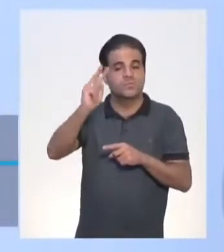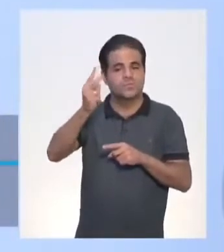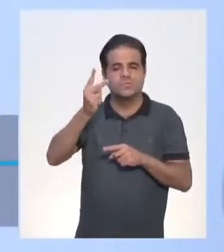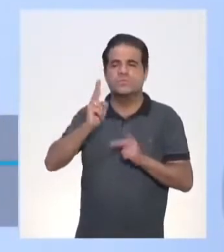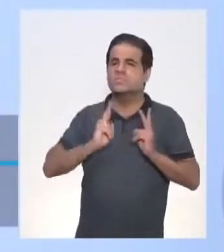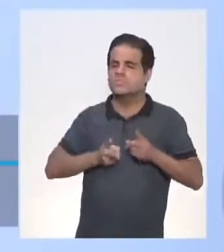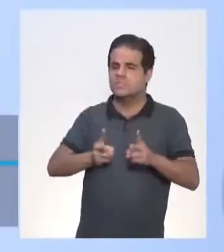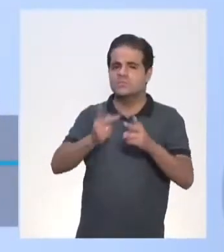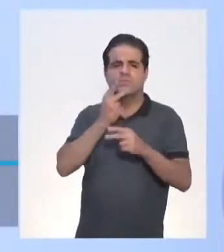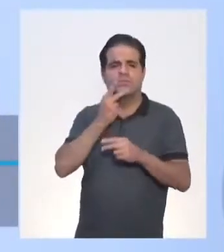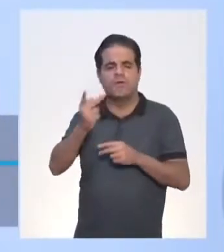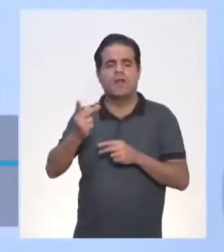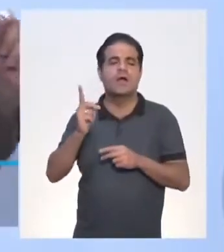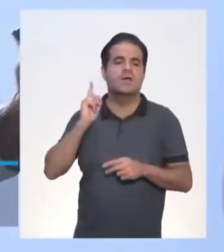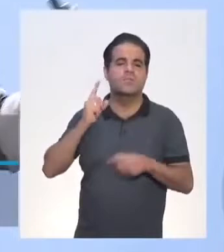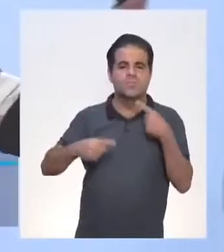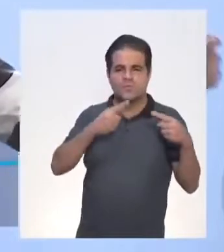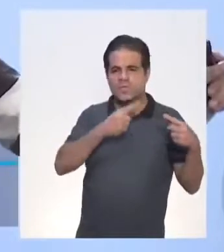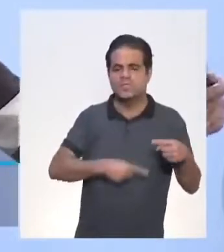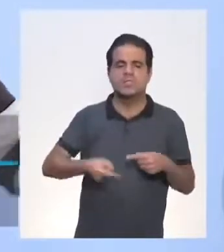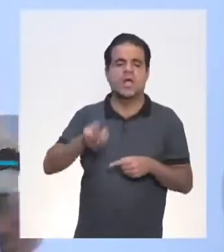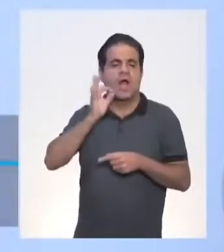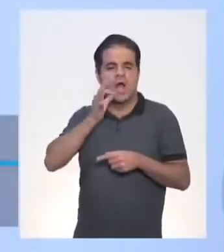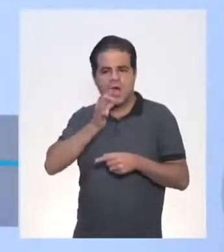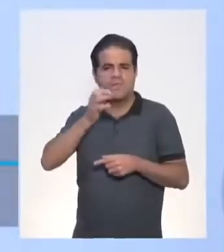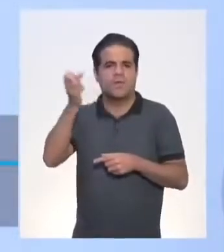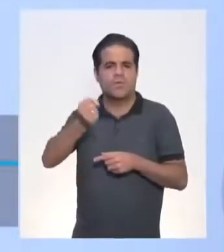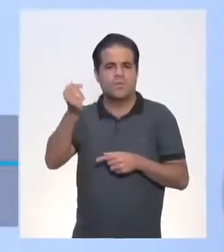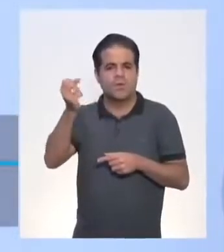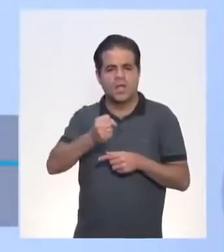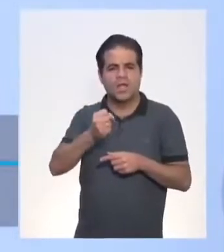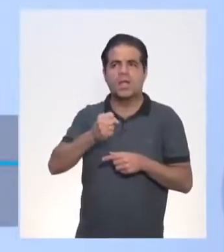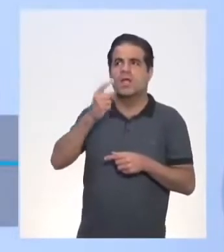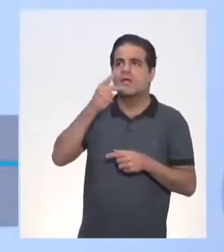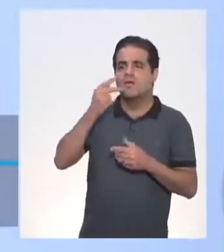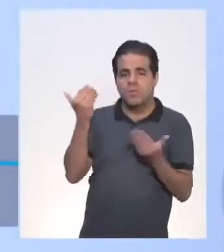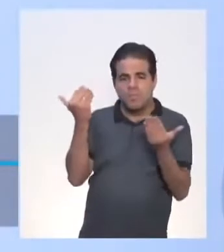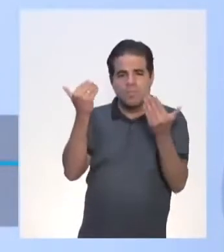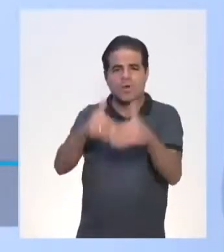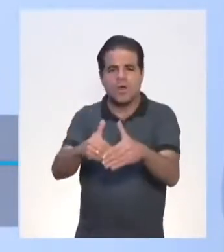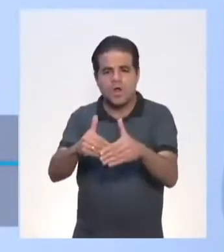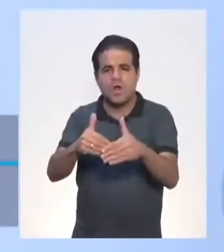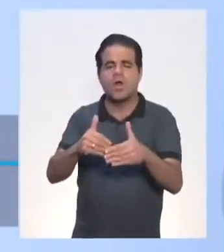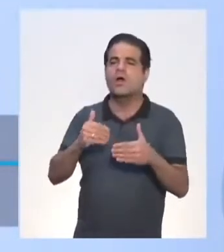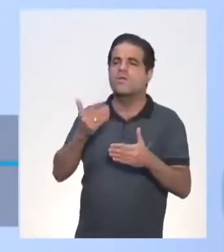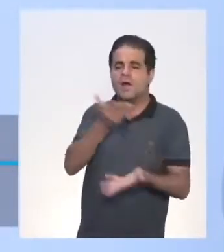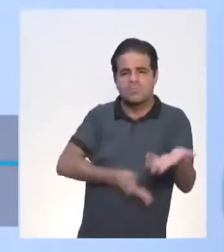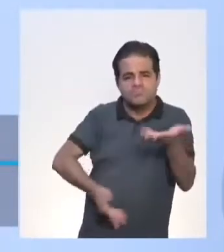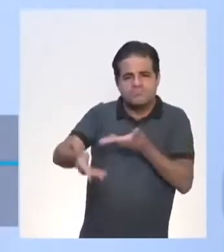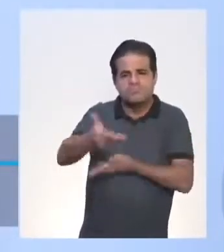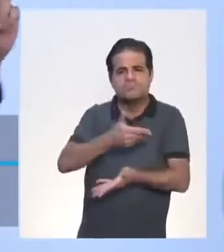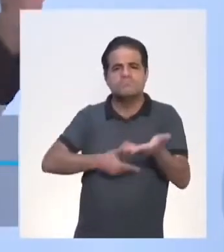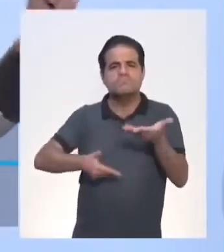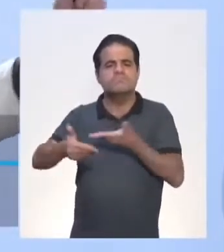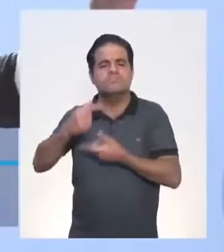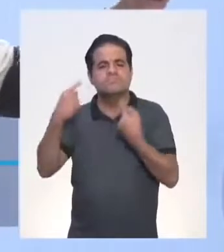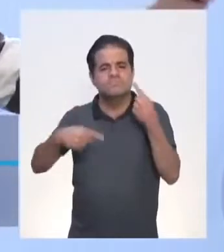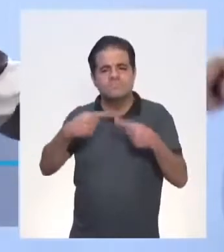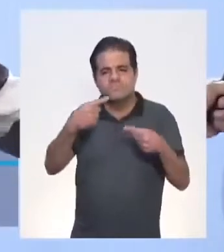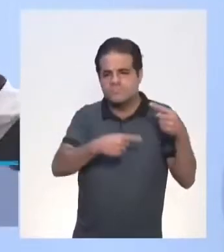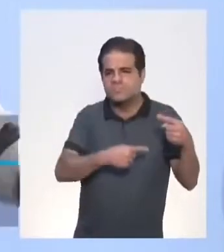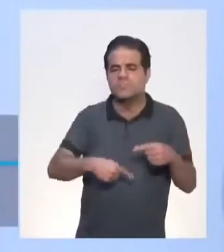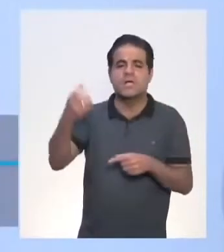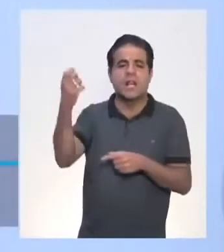nós falarmos a política do café com leite, quando cair na prova uma questão relacionada à política do café